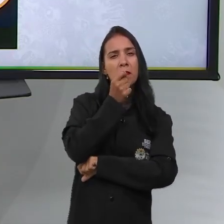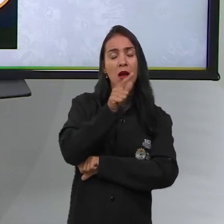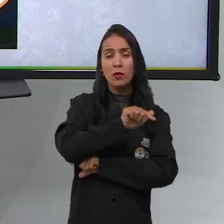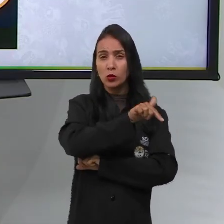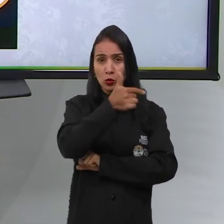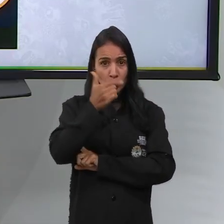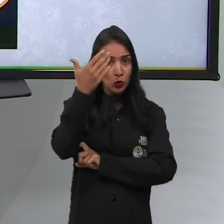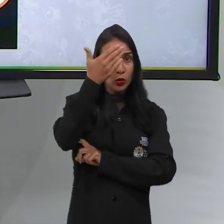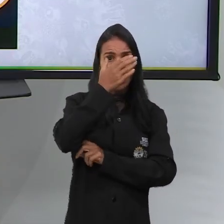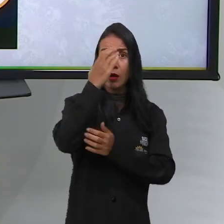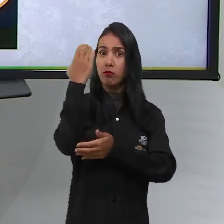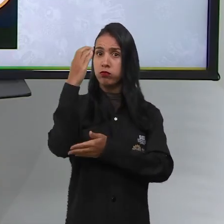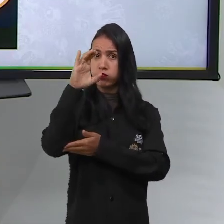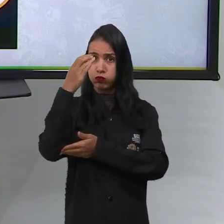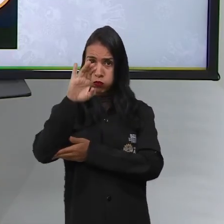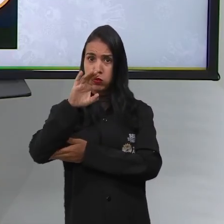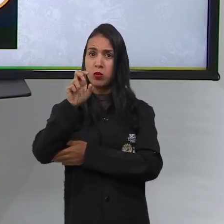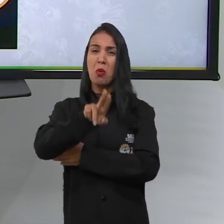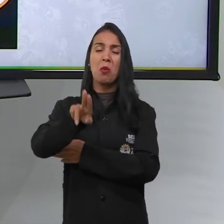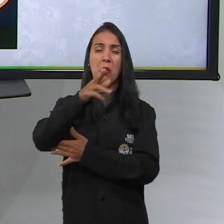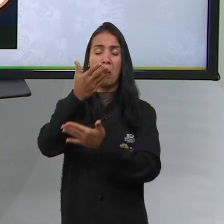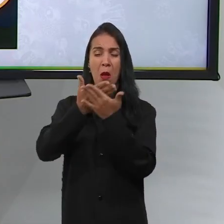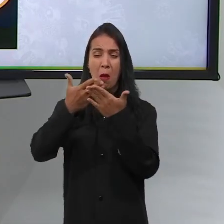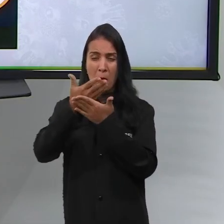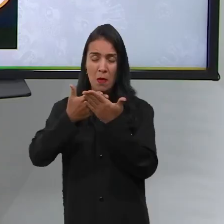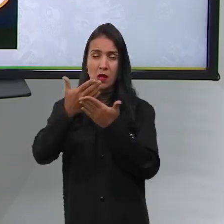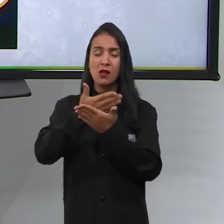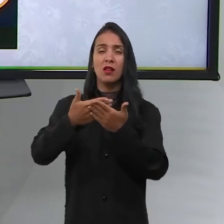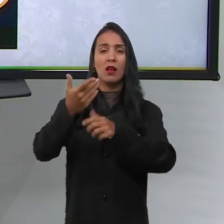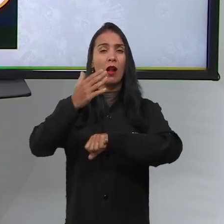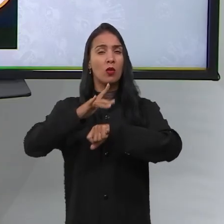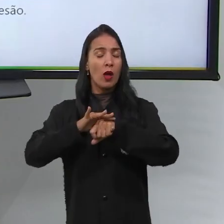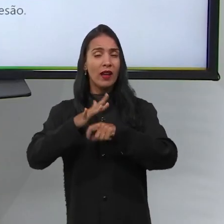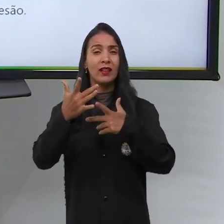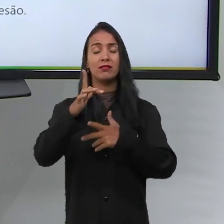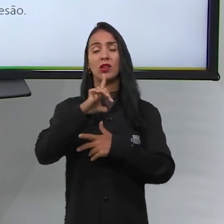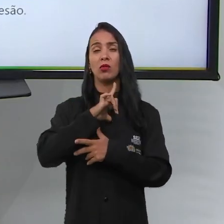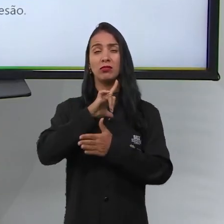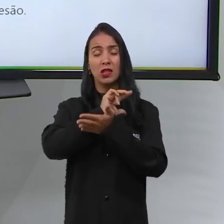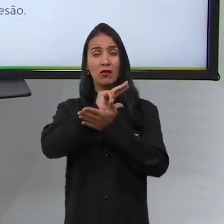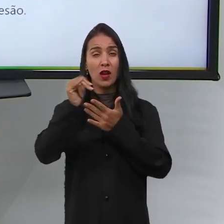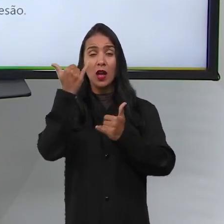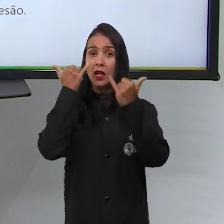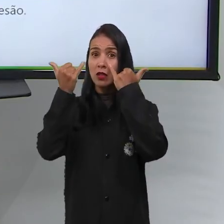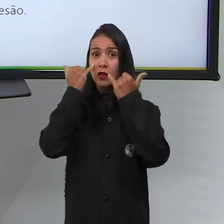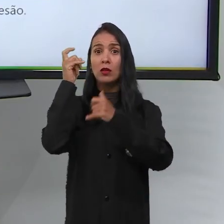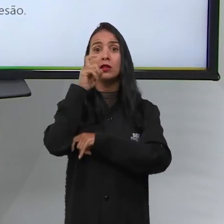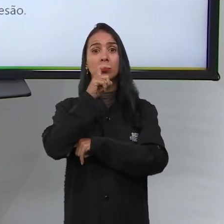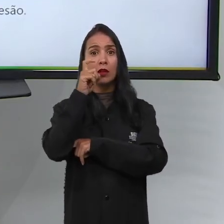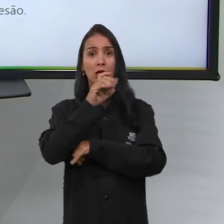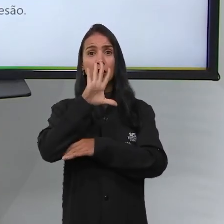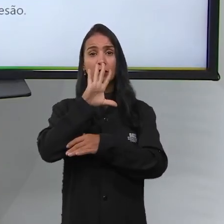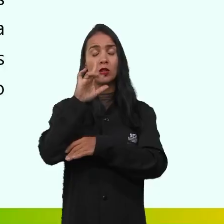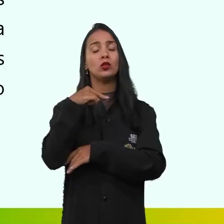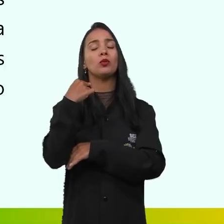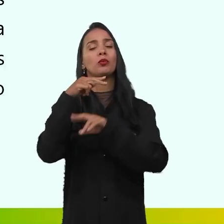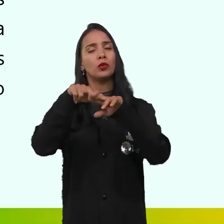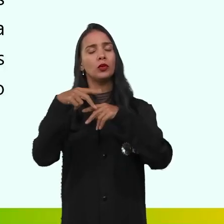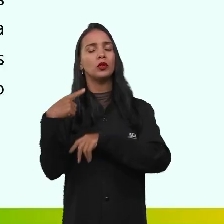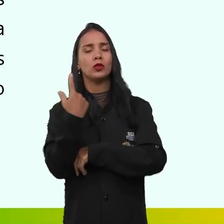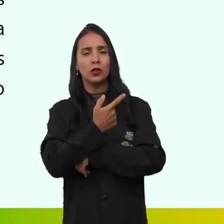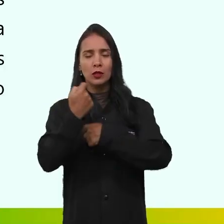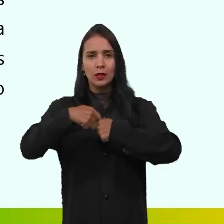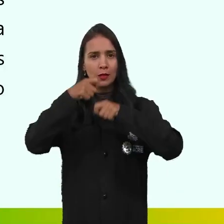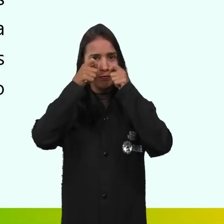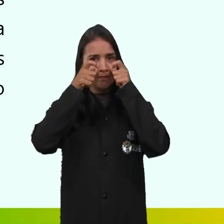podem ser utilizados para tratar e assim por diante, tá? Então é importante que a gente pense nessa temática. Aí na tela também